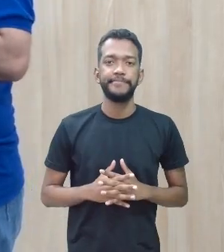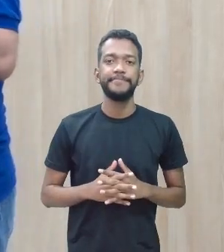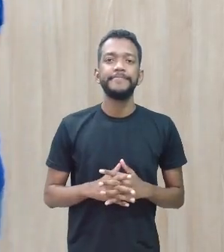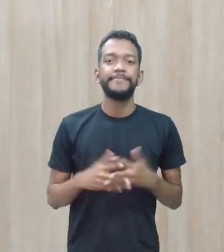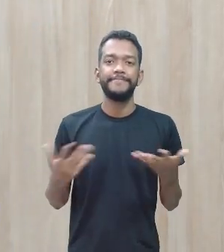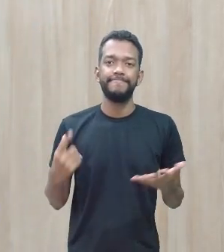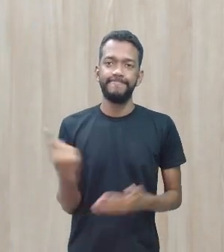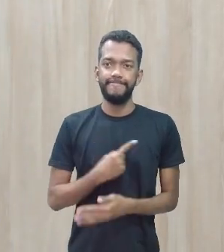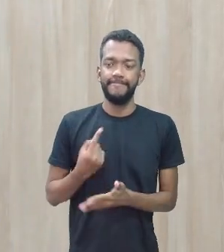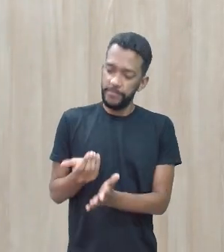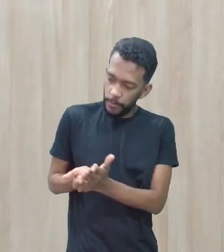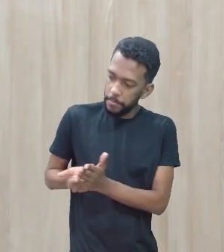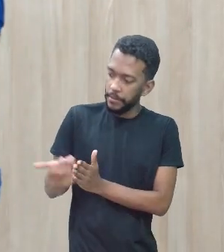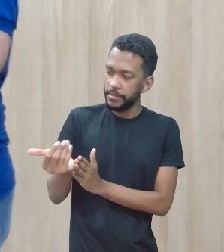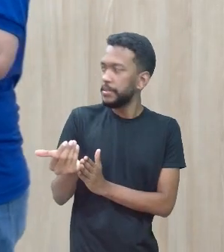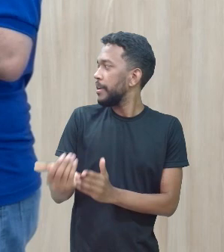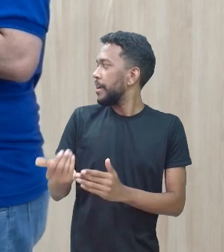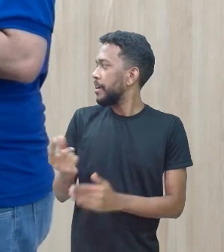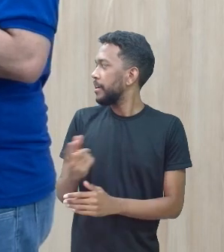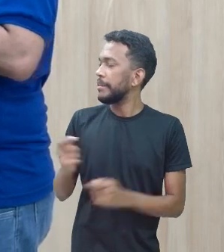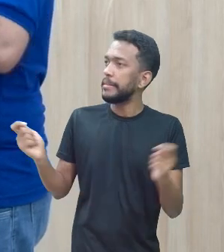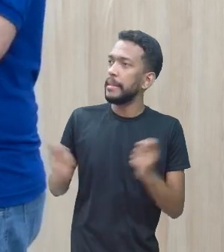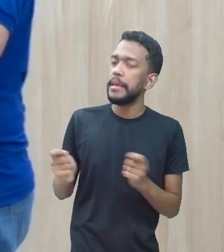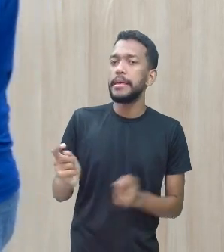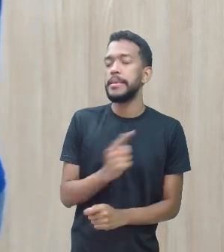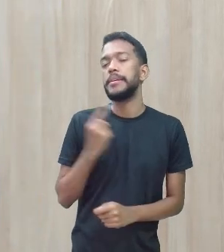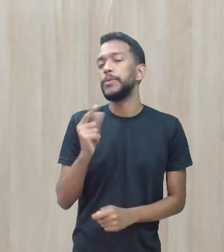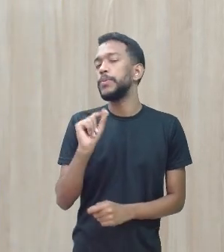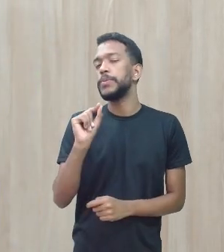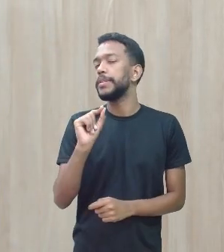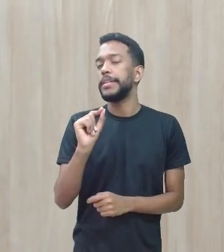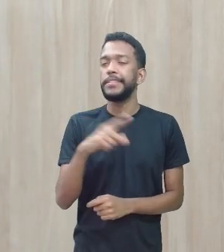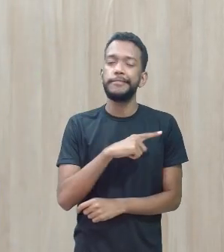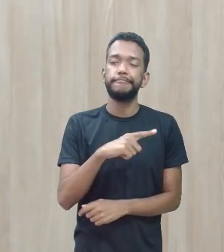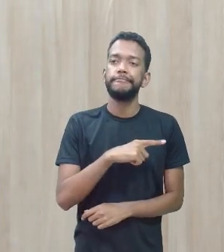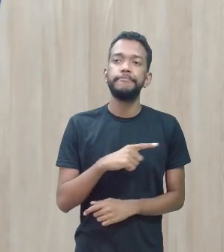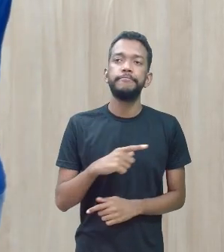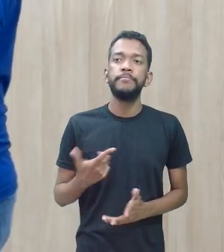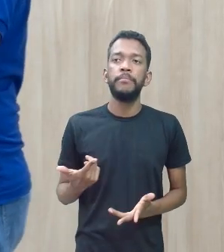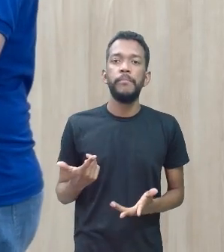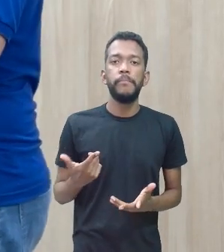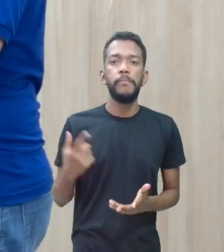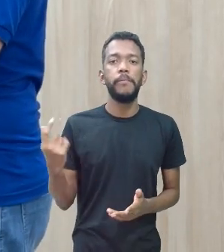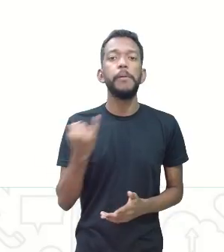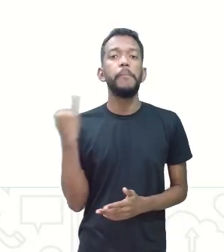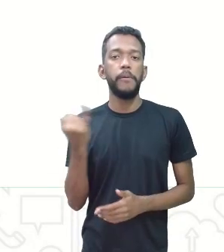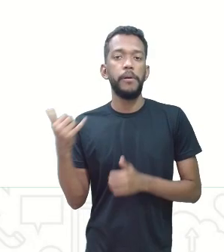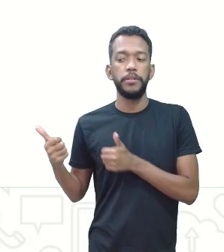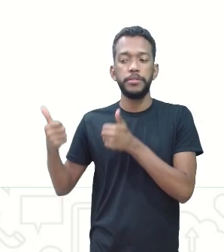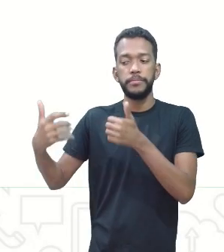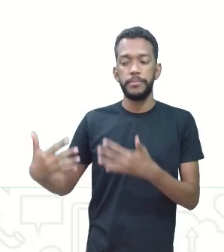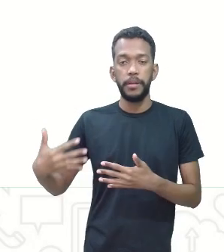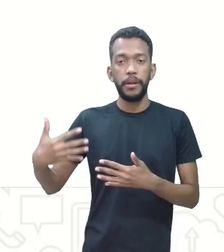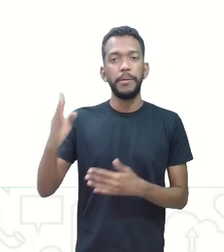começar, a gente vale aqui, né, a gente dizer que a escravidão no Brasil ela se iniciou por volta